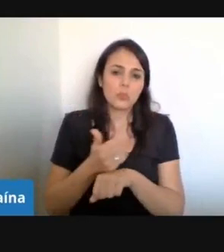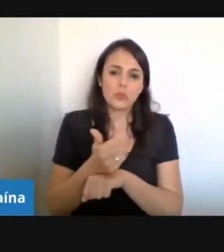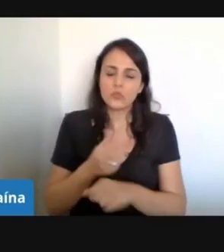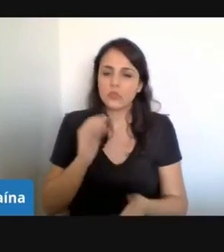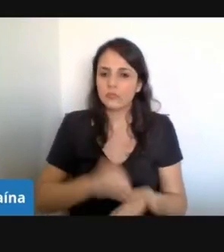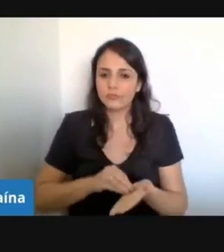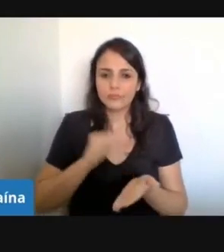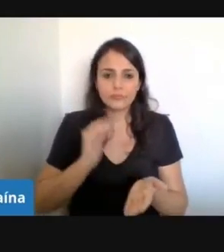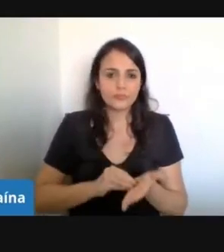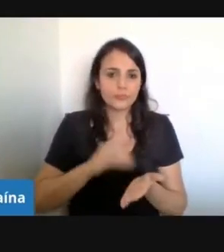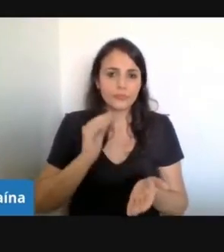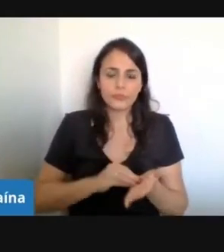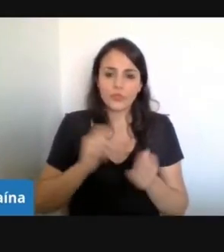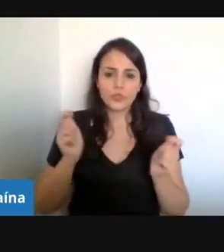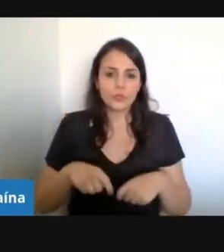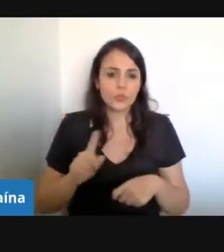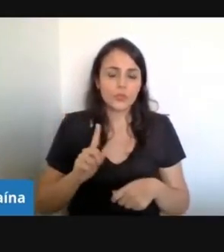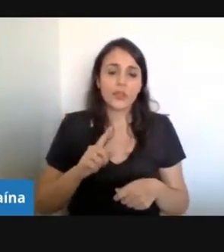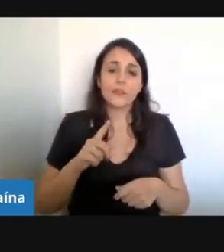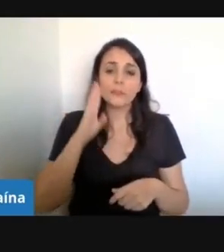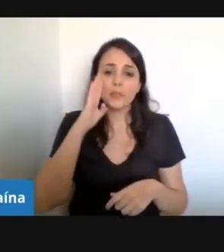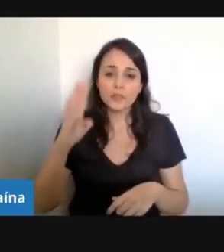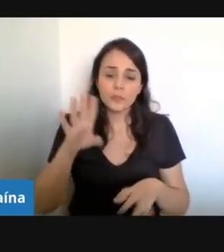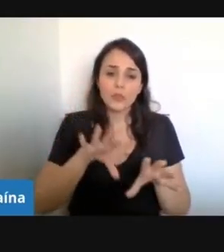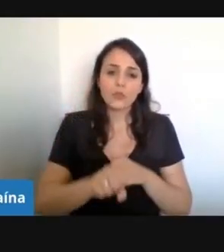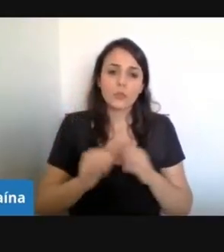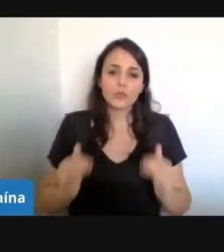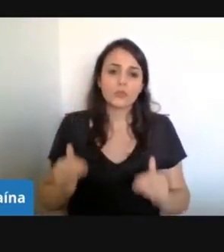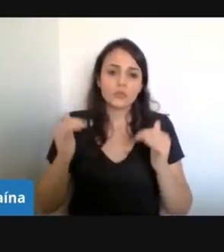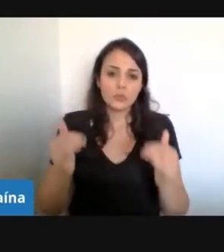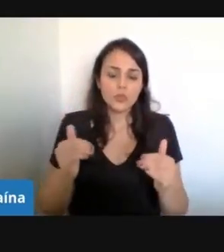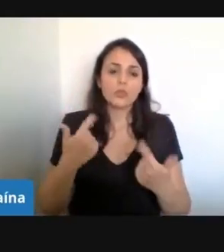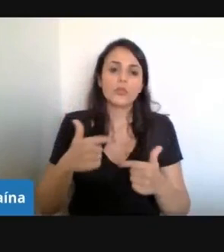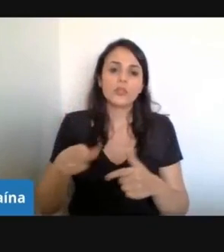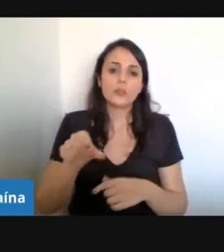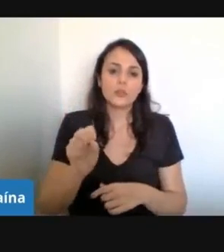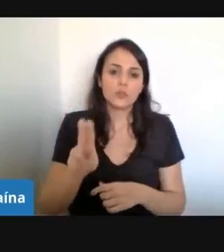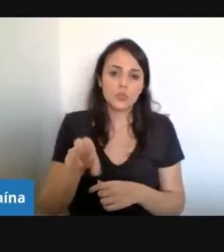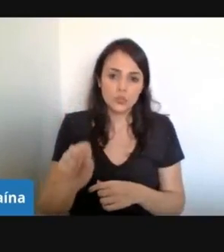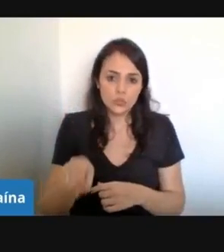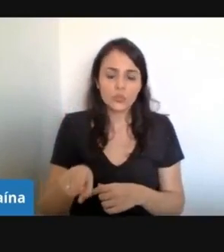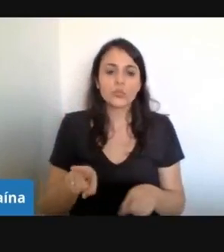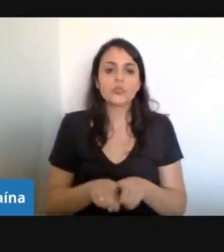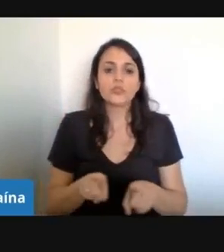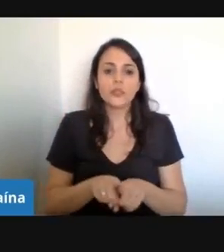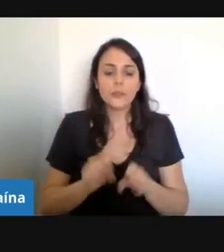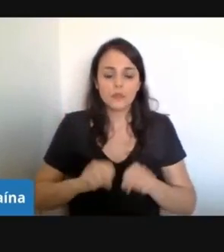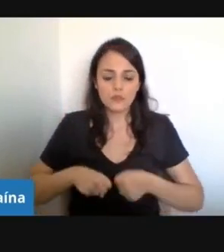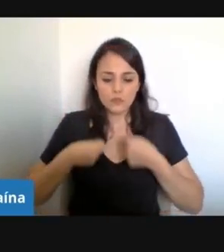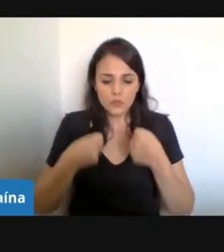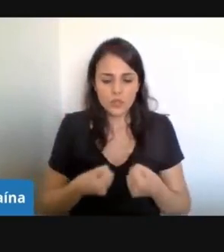profissionais com nível superior que trabalham no sistema de saúde. Fortalecer a